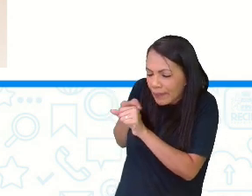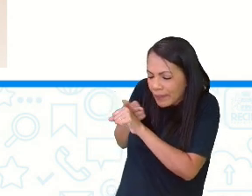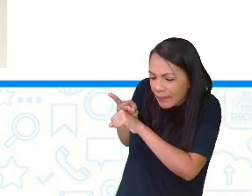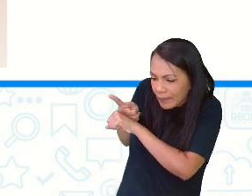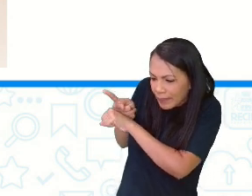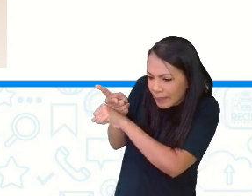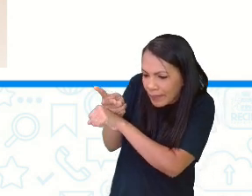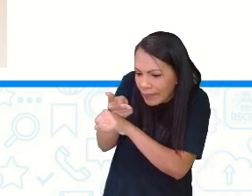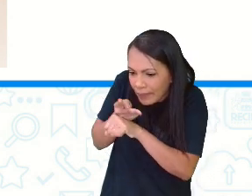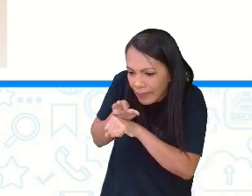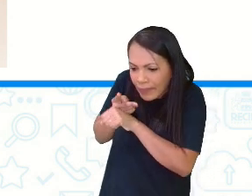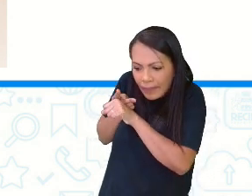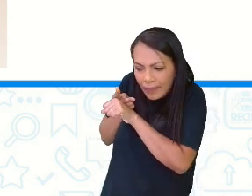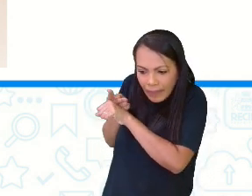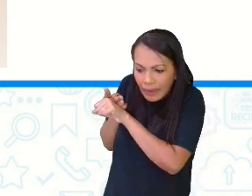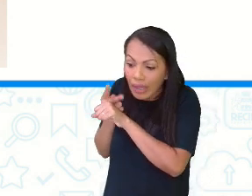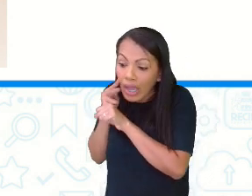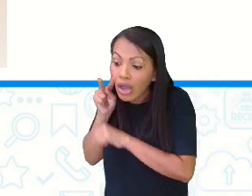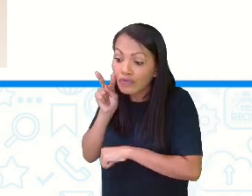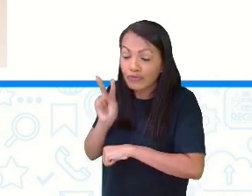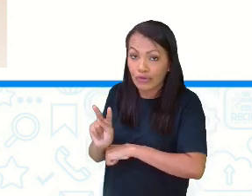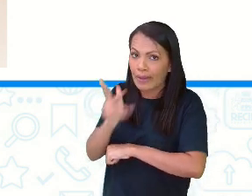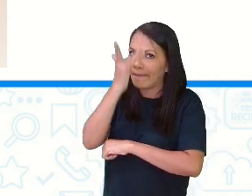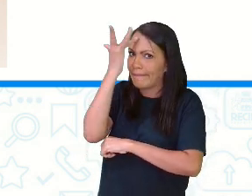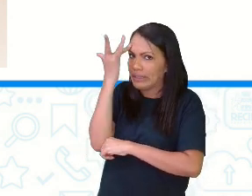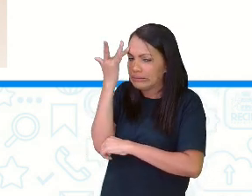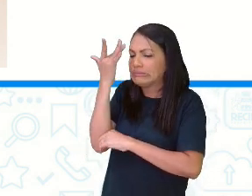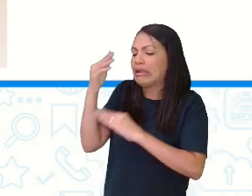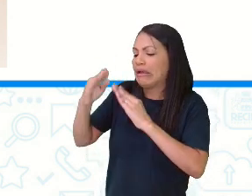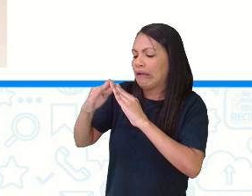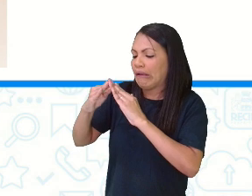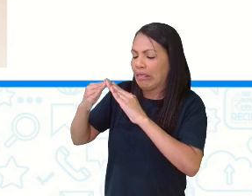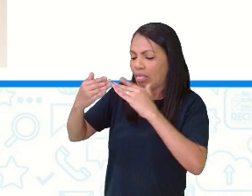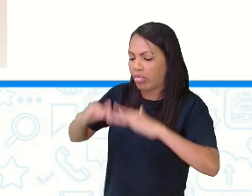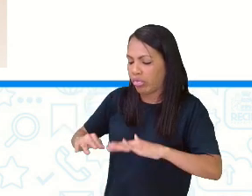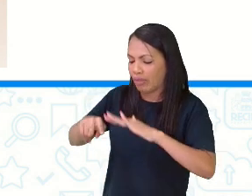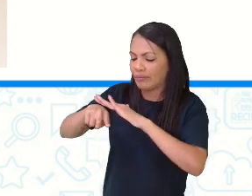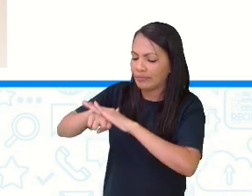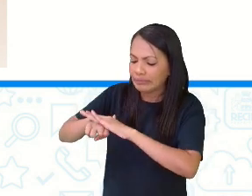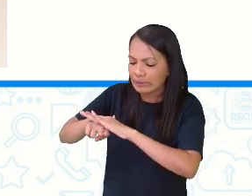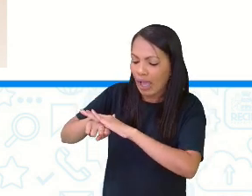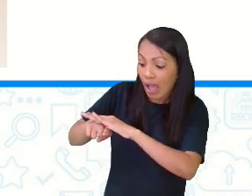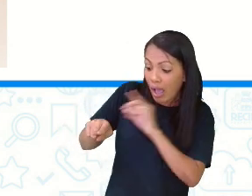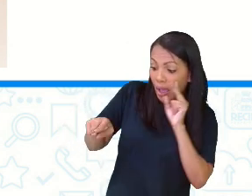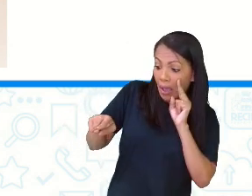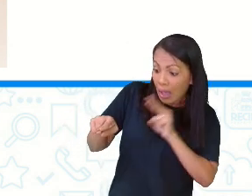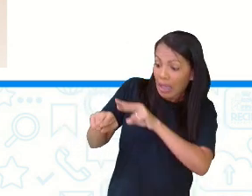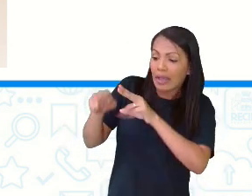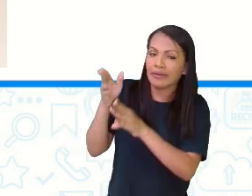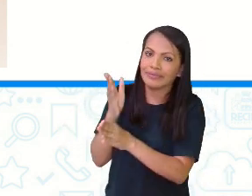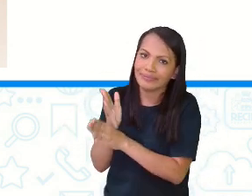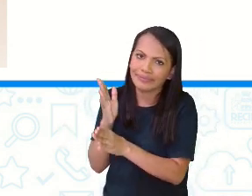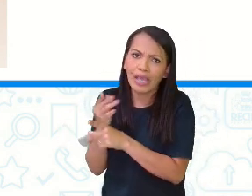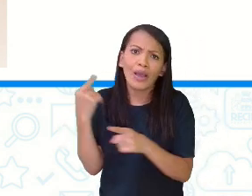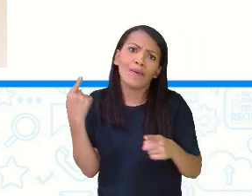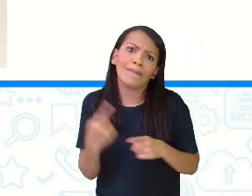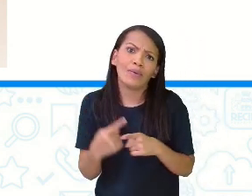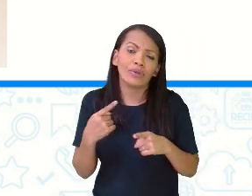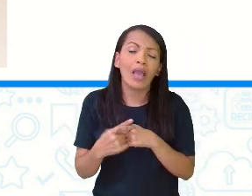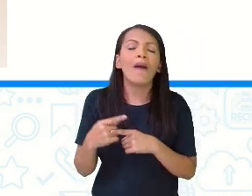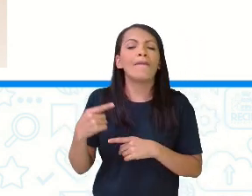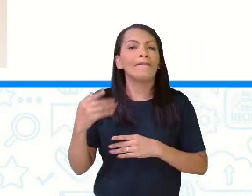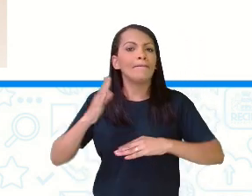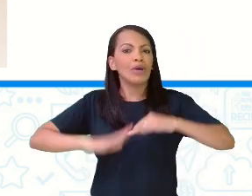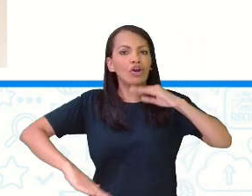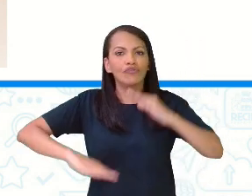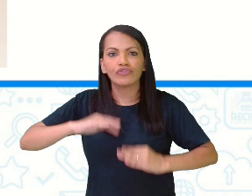sobreviventes. A retirada de entulhos, normalmente feita por bombeiros e outros profissionais, costumam levar horas ou